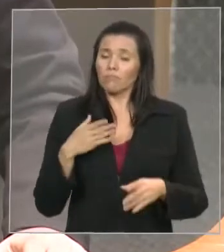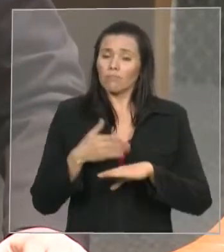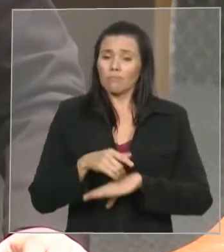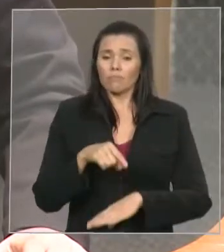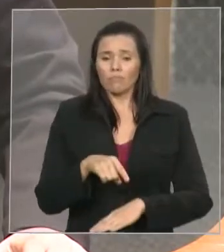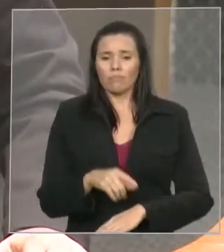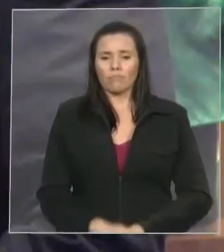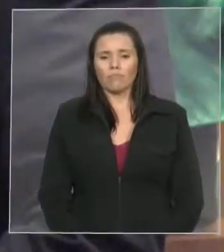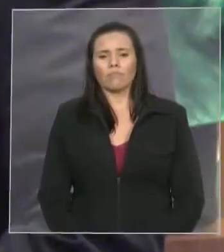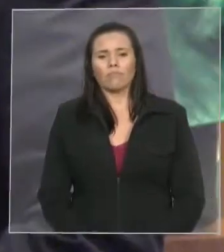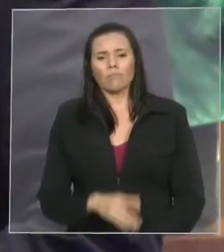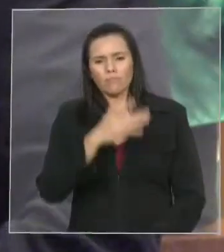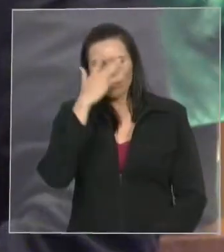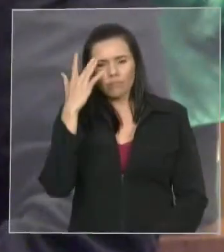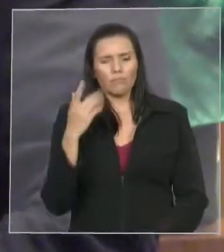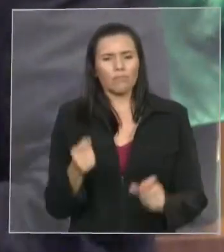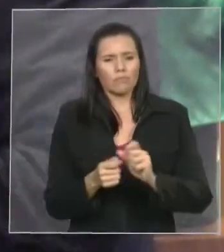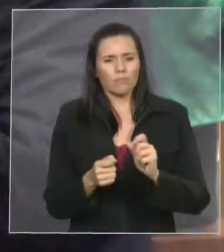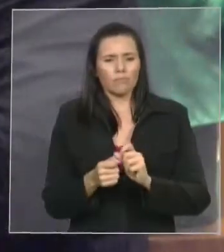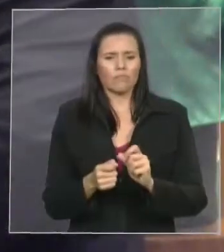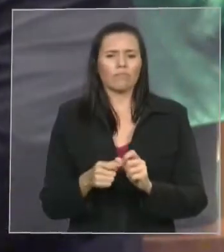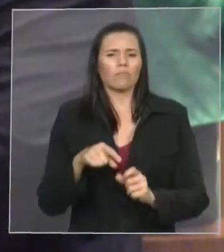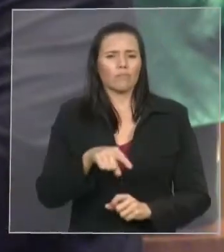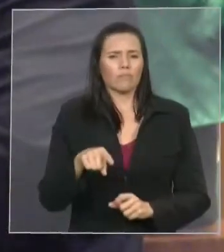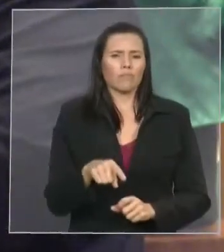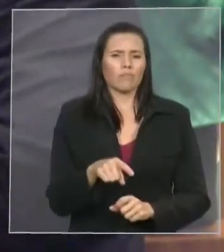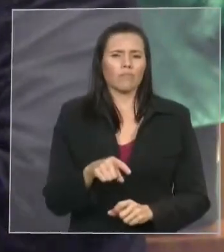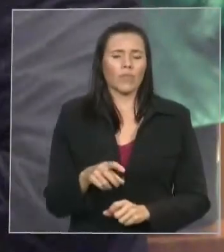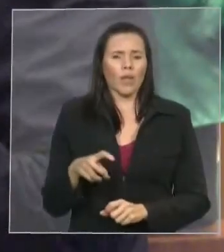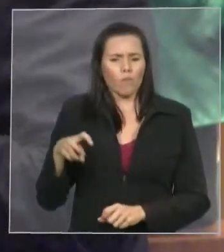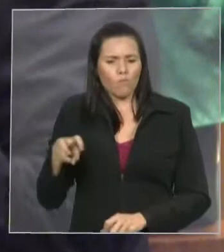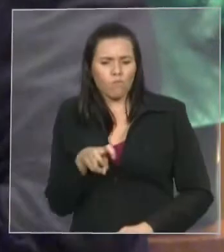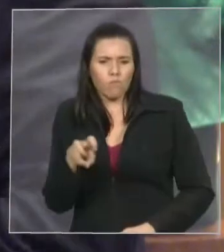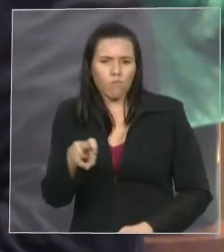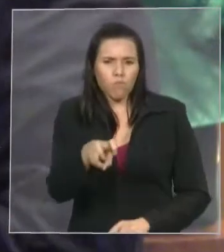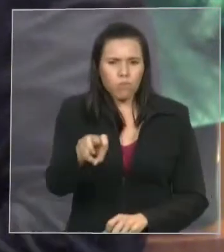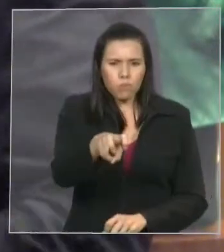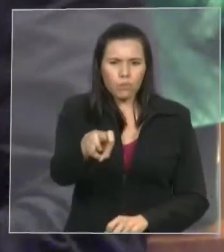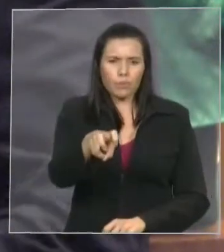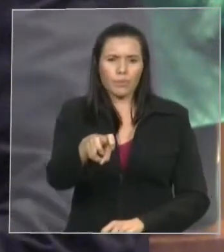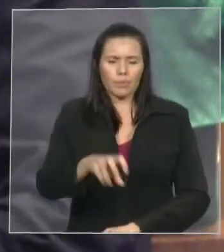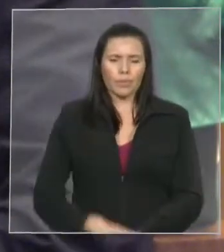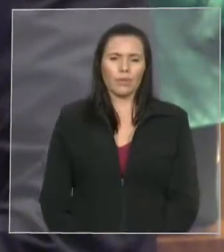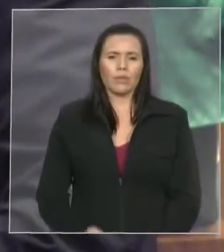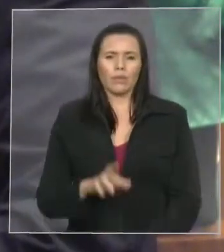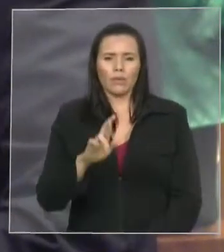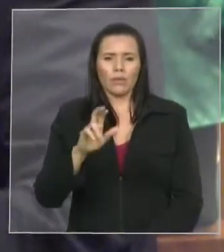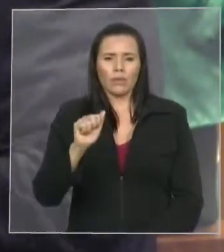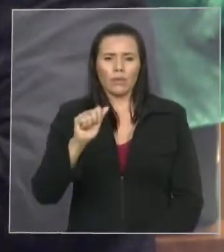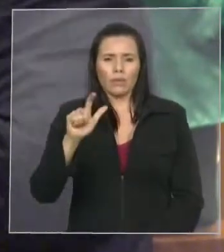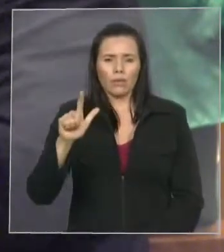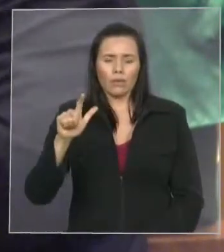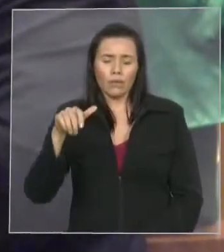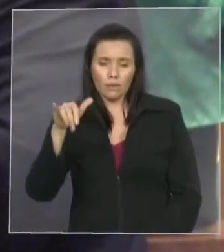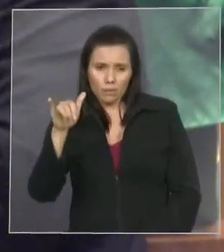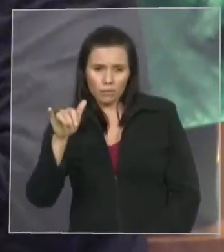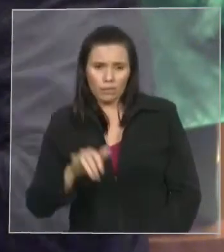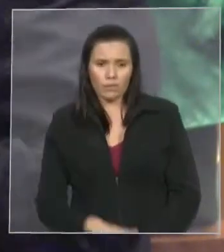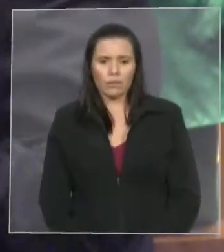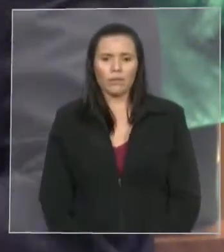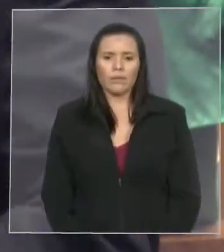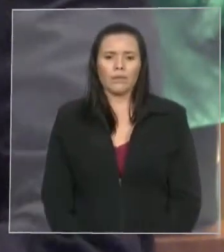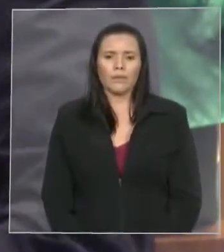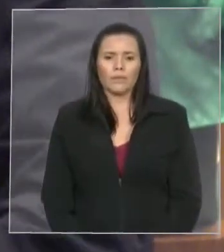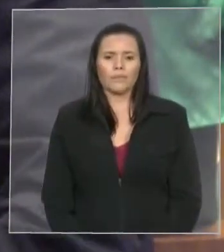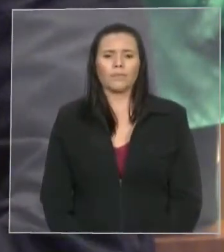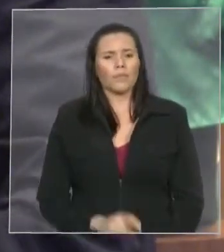idealizadores daquele grande rali, onde hoje, nesse momento de cheias, de águas, estão aí valorizando